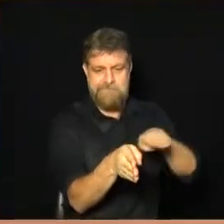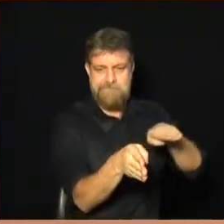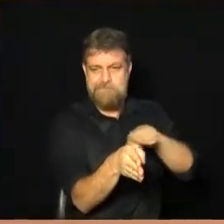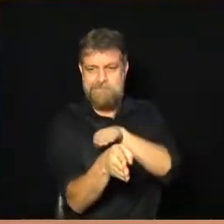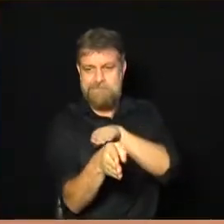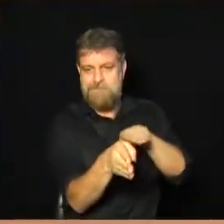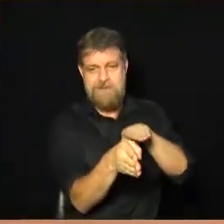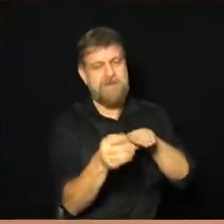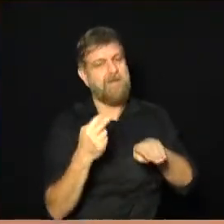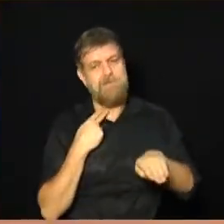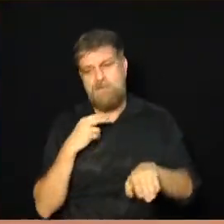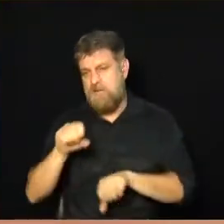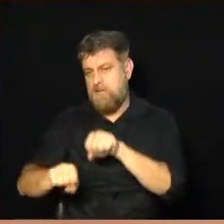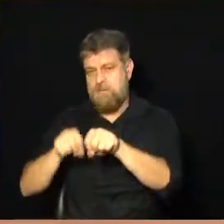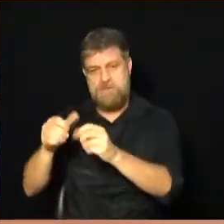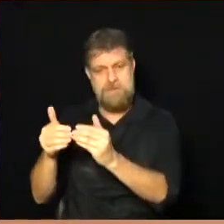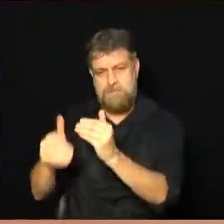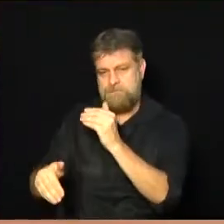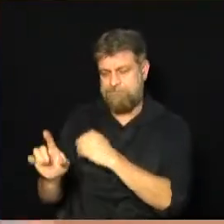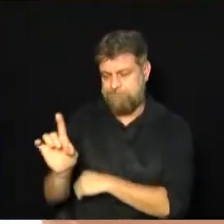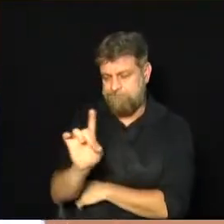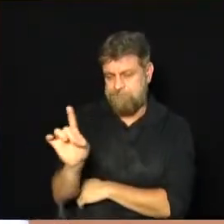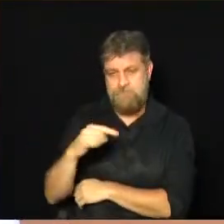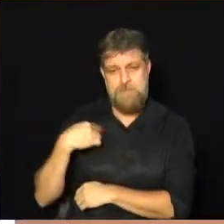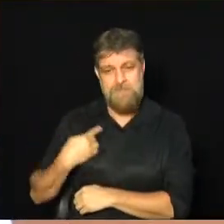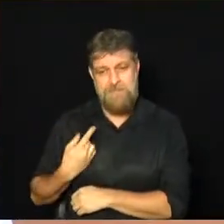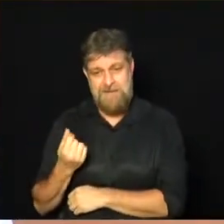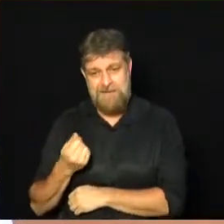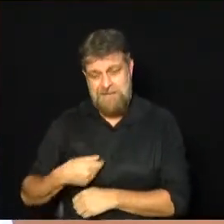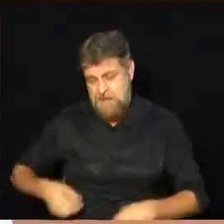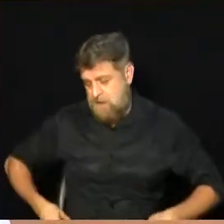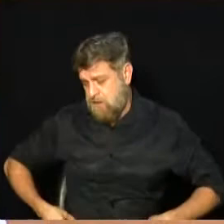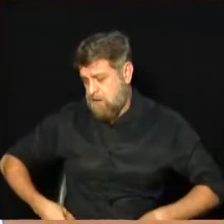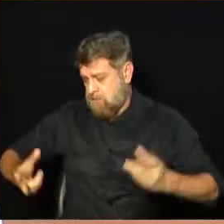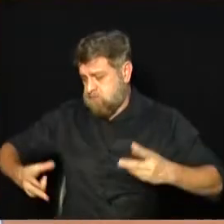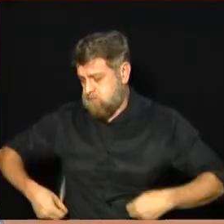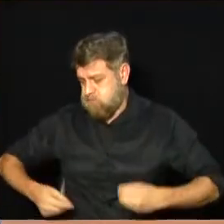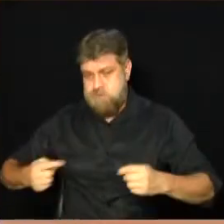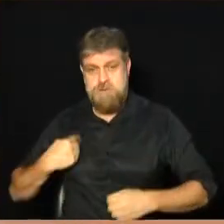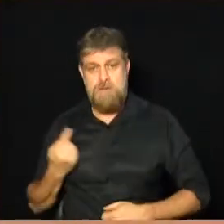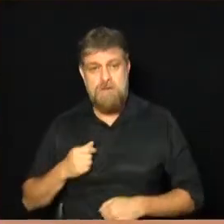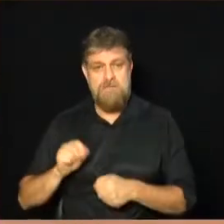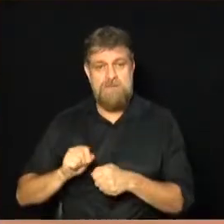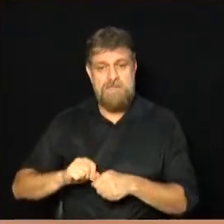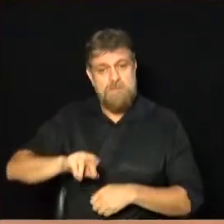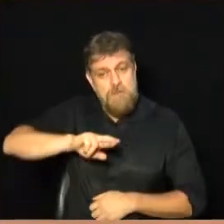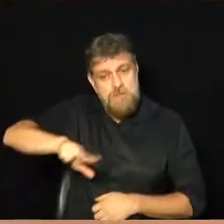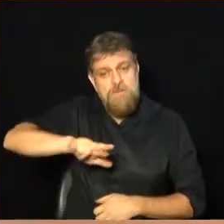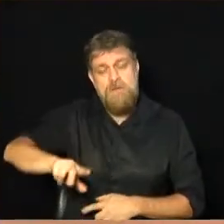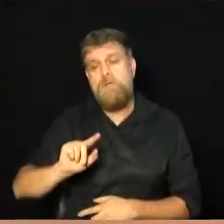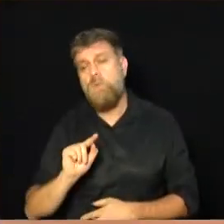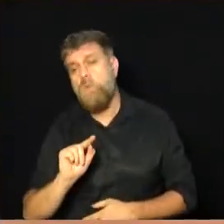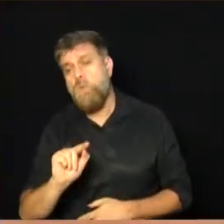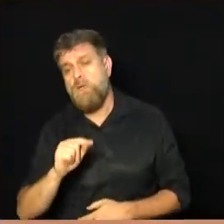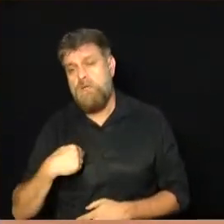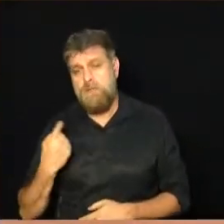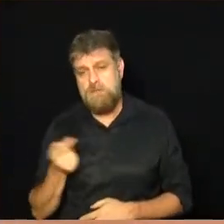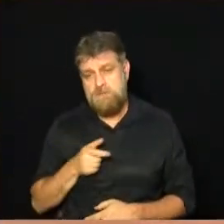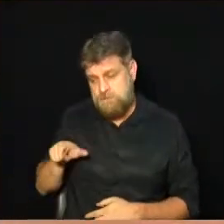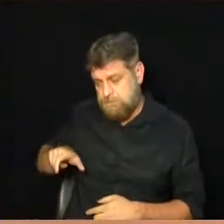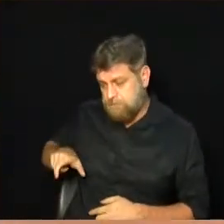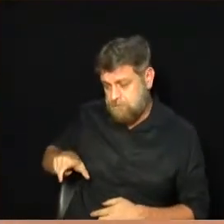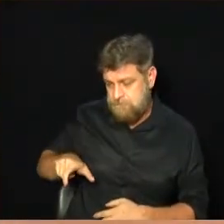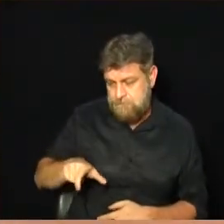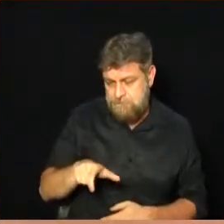Então, optamos por não fazer por causa do custo que isso ia trazer. Mas fizemos outra coisa, que é aquelas